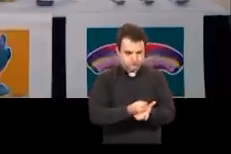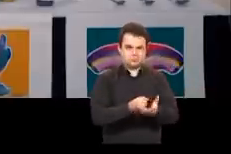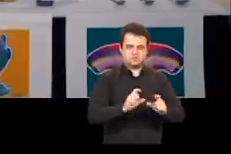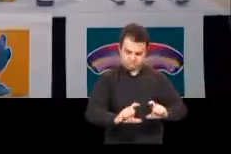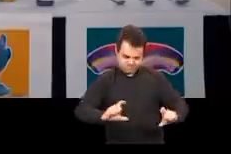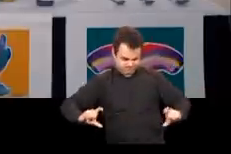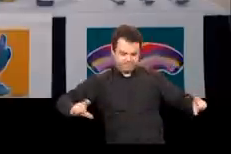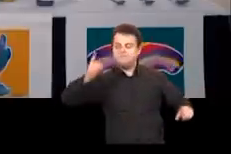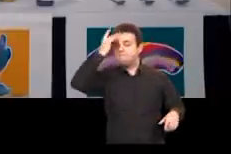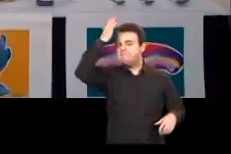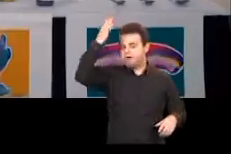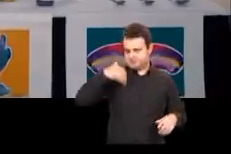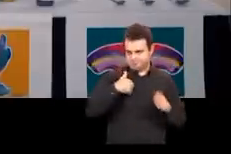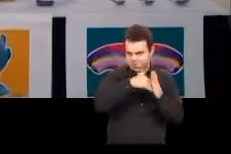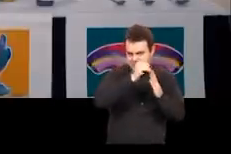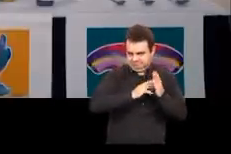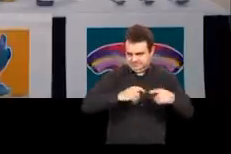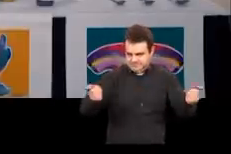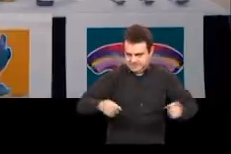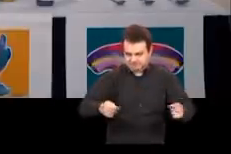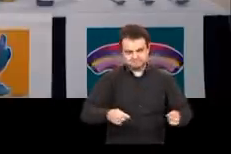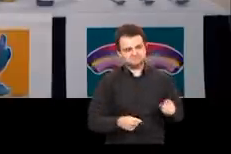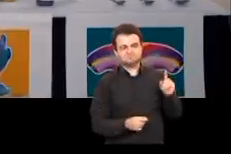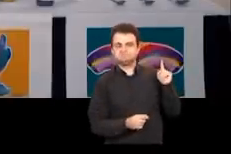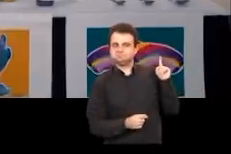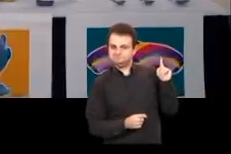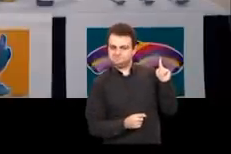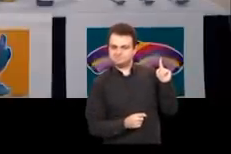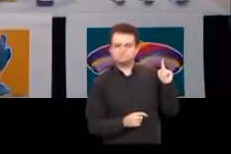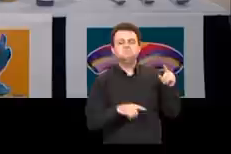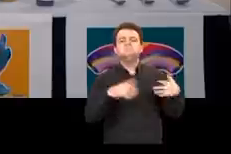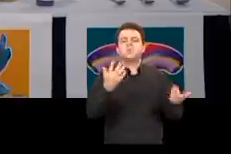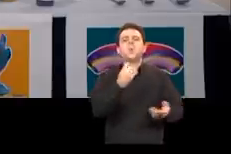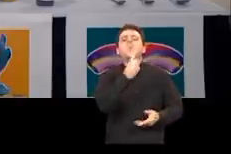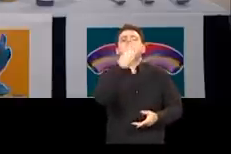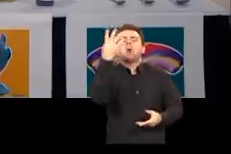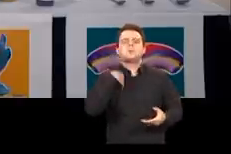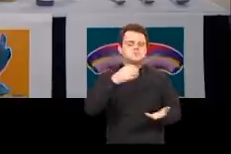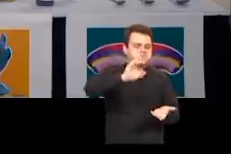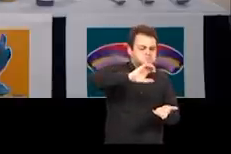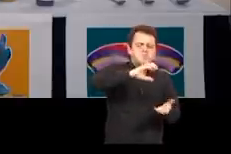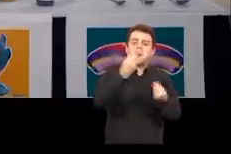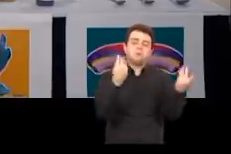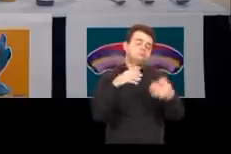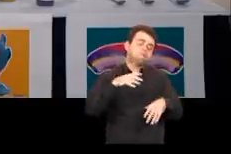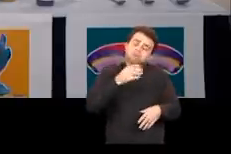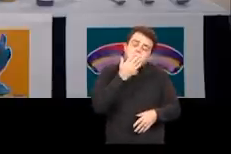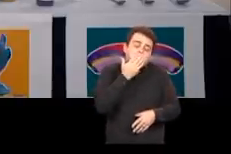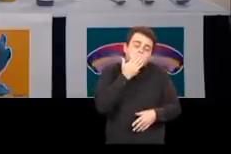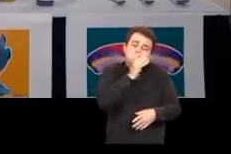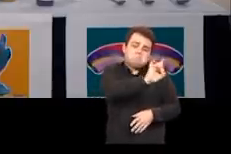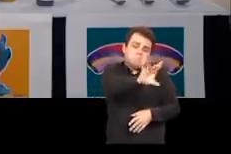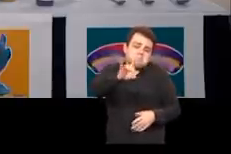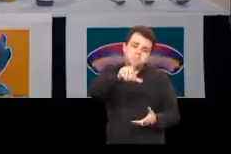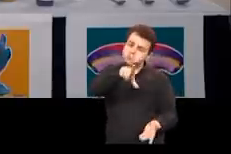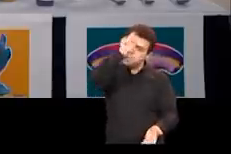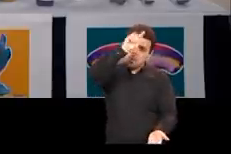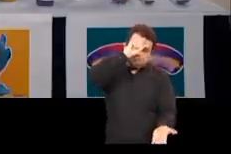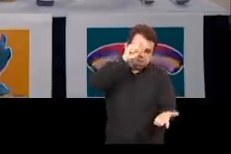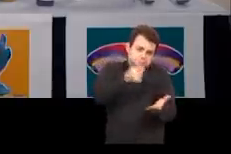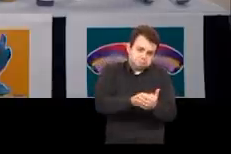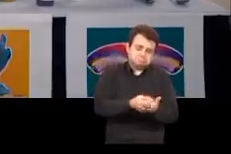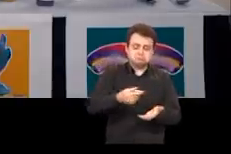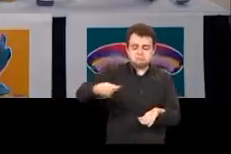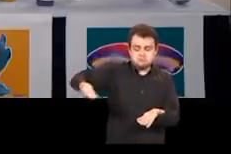lá, urucum. A questão da medida fica a critério de vocês. Vocês podem estar usando